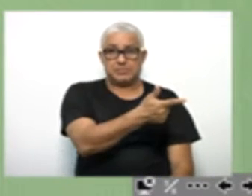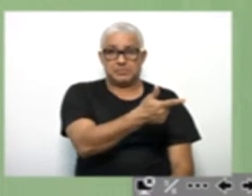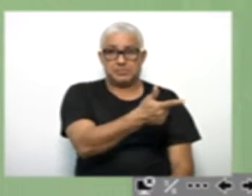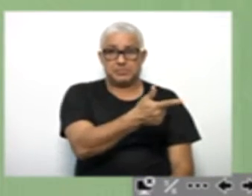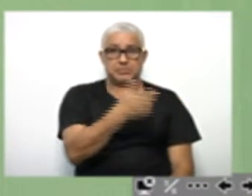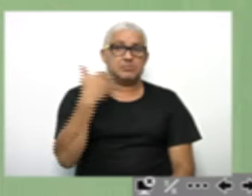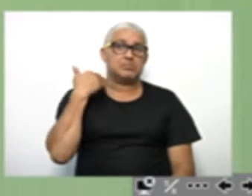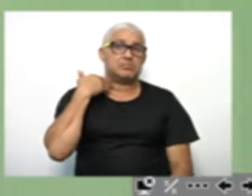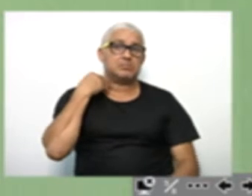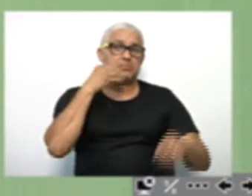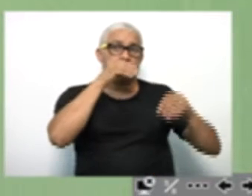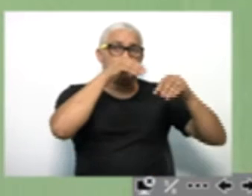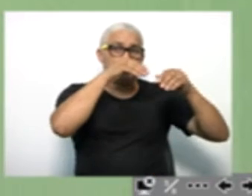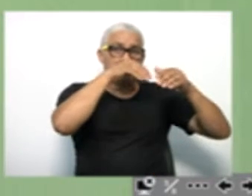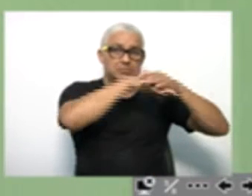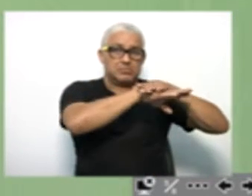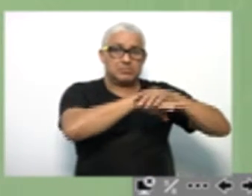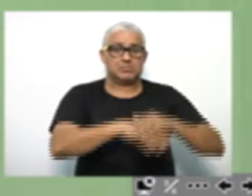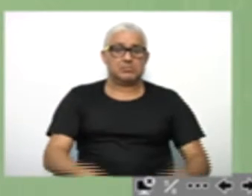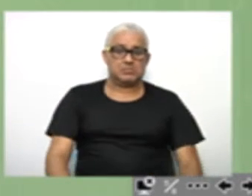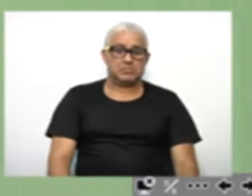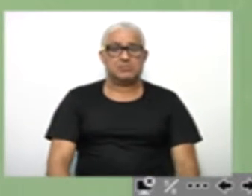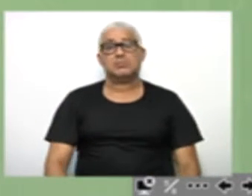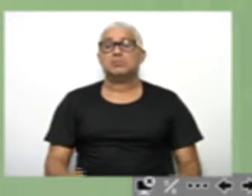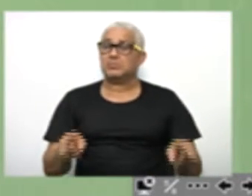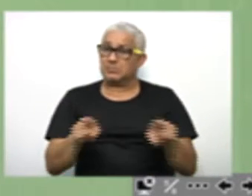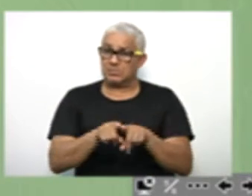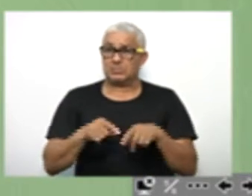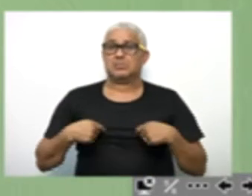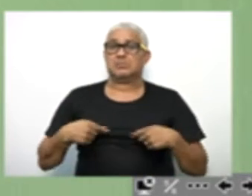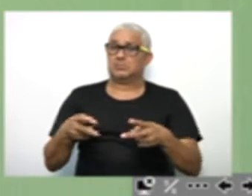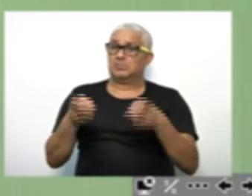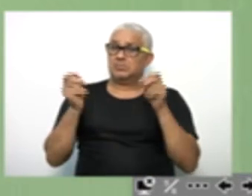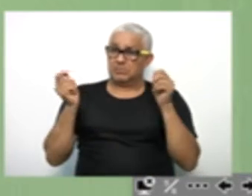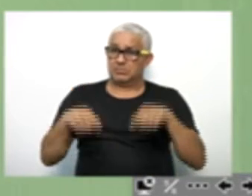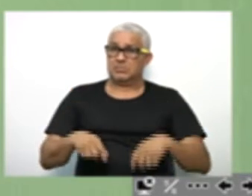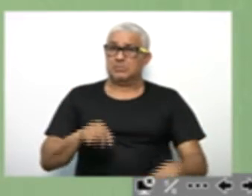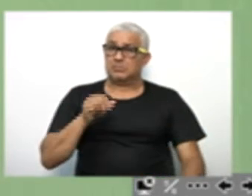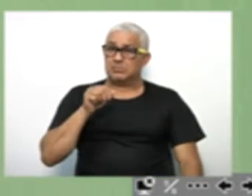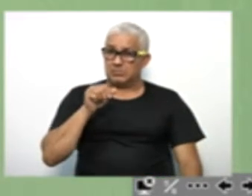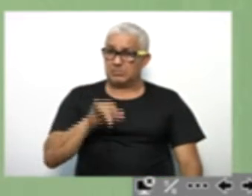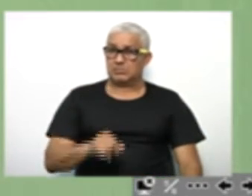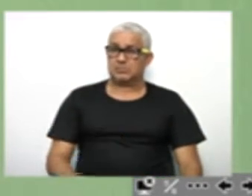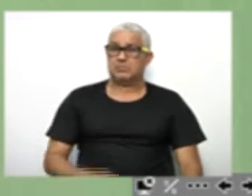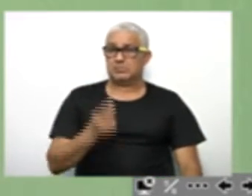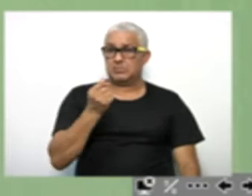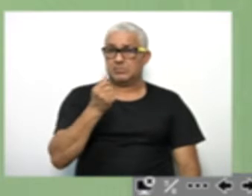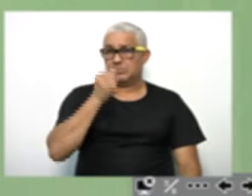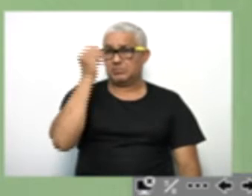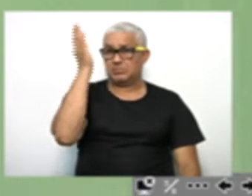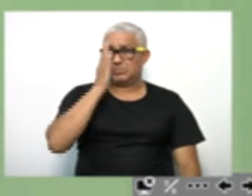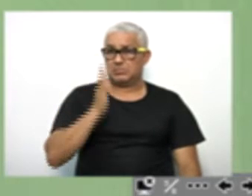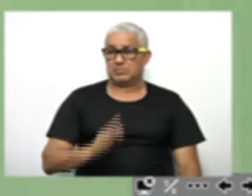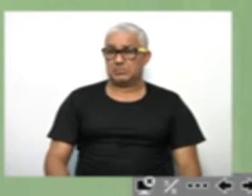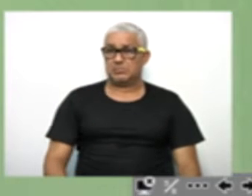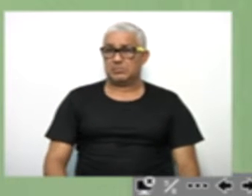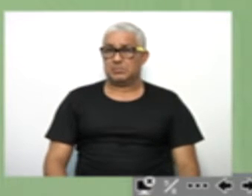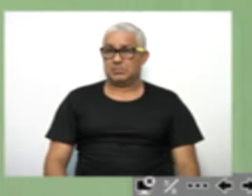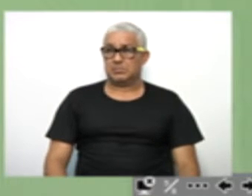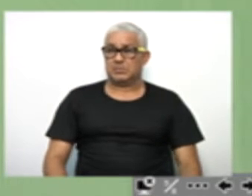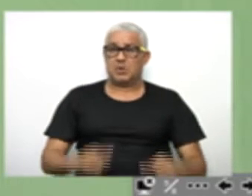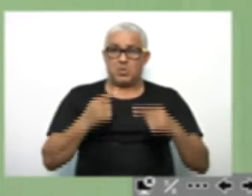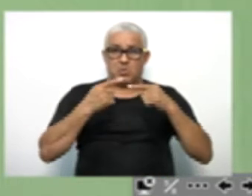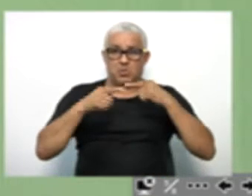banco. Mas ainda você percebe que se o cenário econômico não está propício